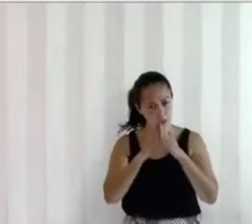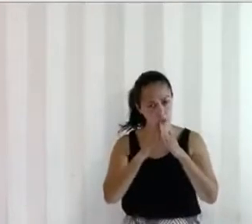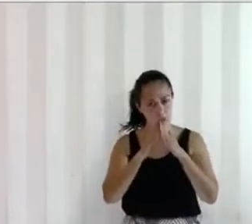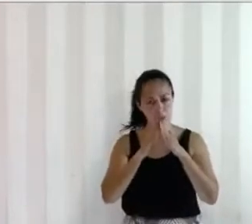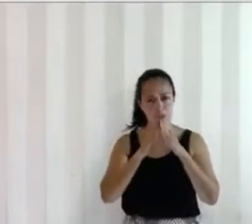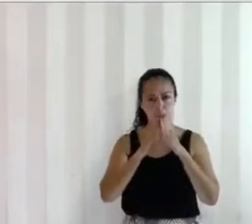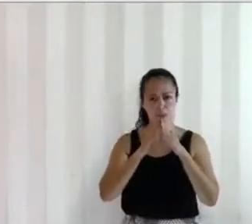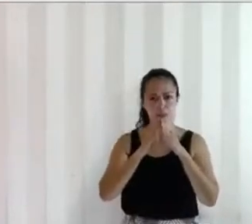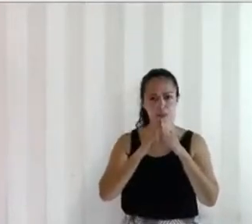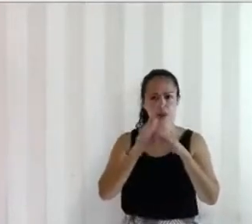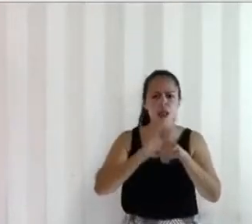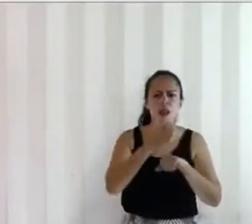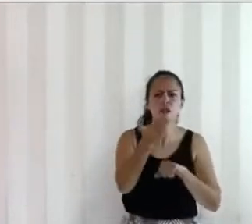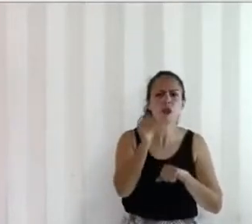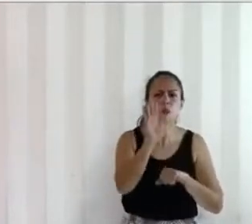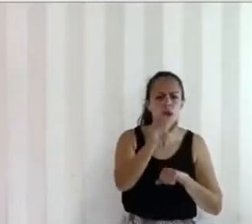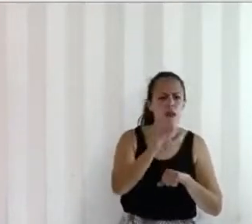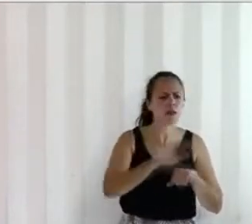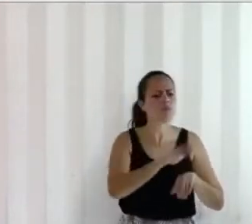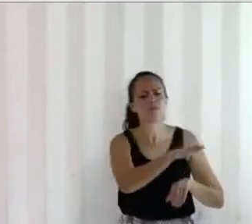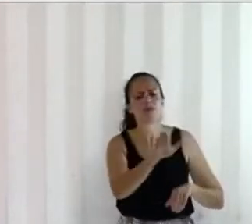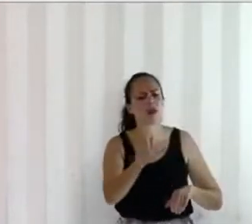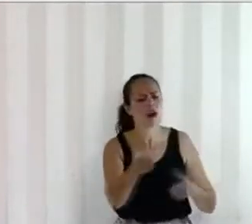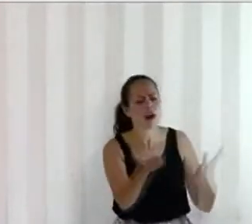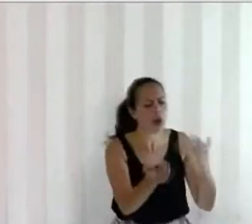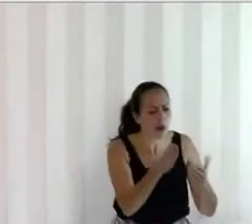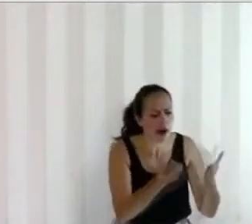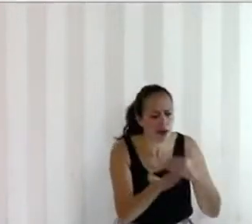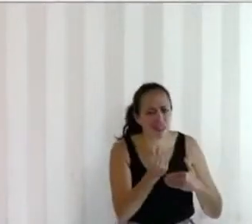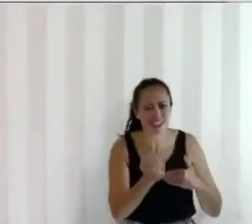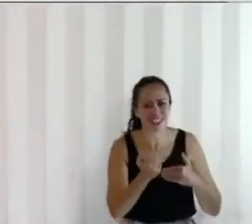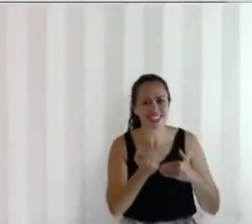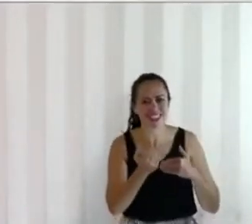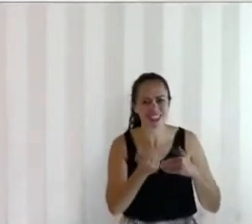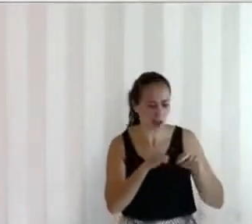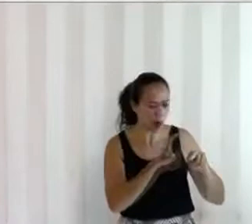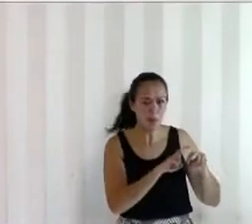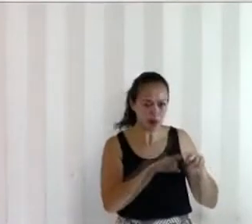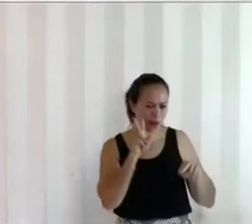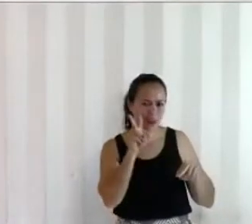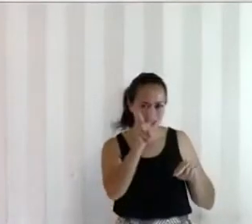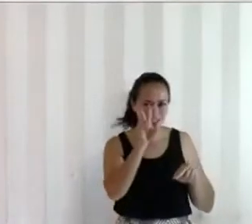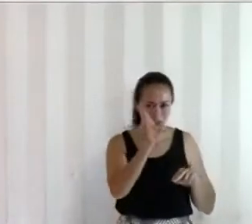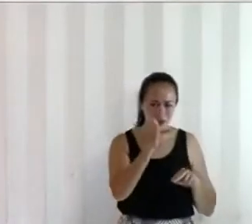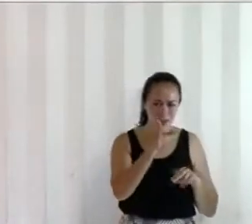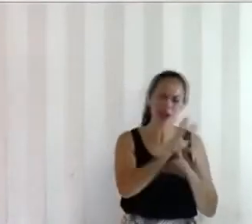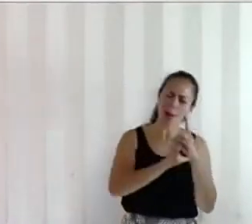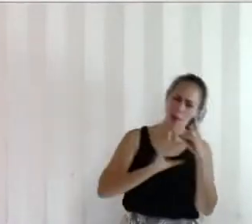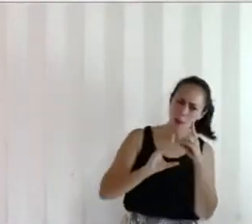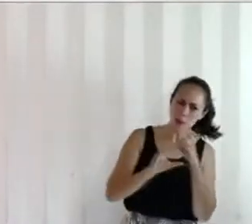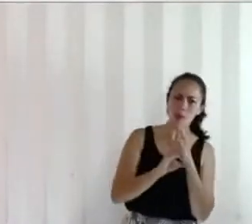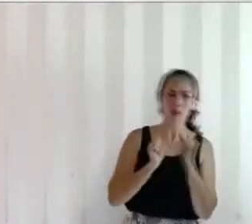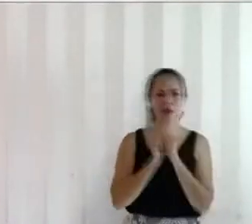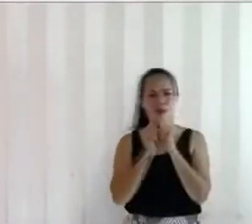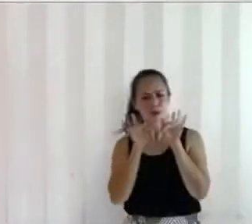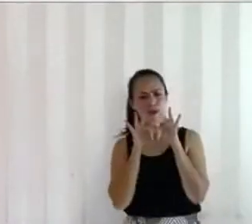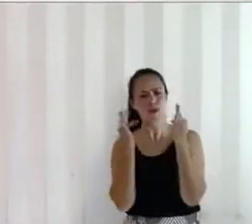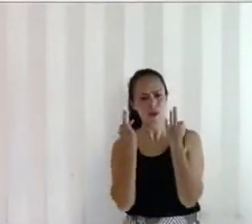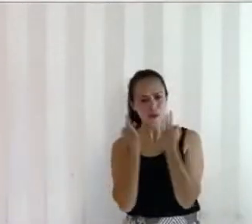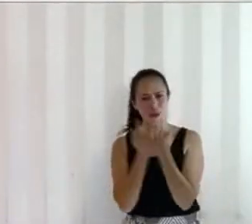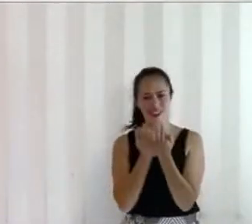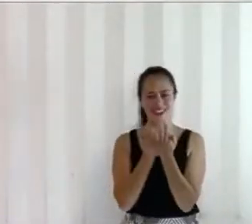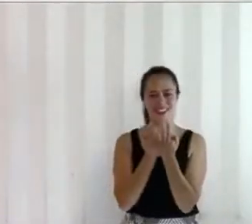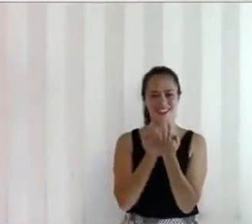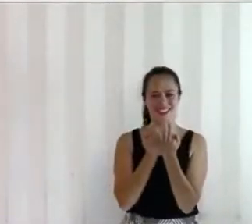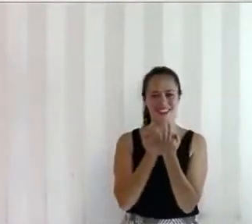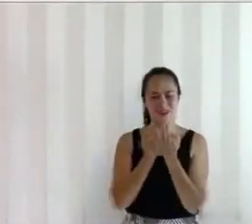chamem-nos, por favor, para que estejam contigo, para que cultuemos juntos em família.